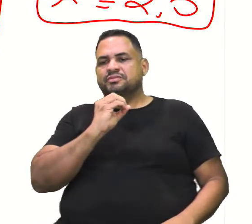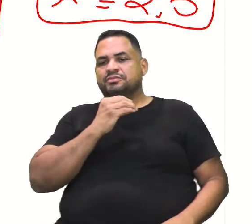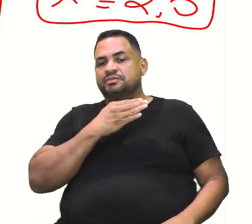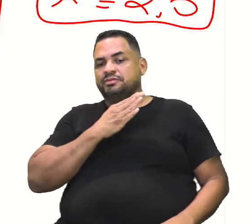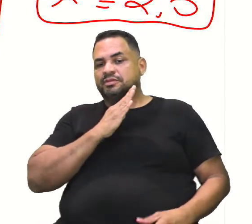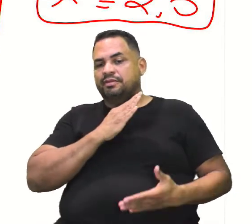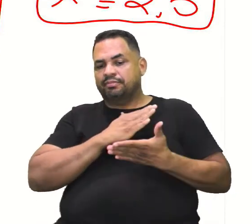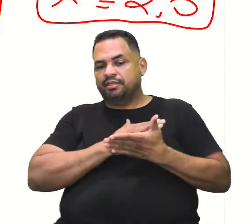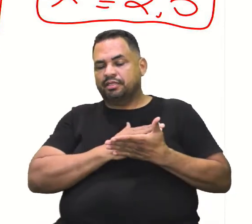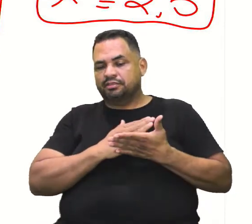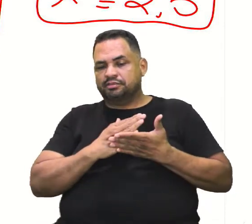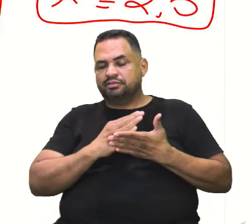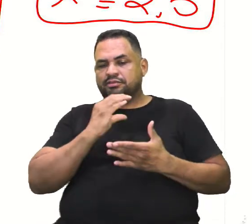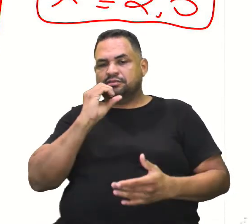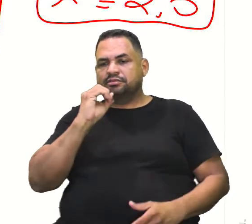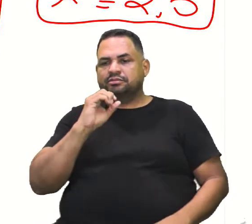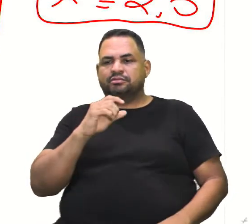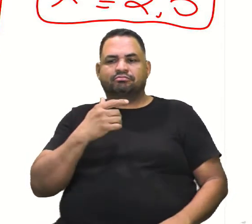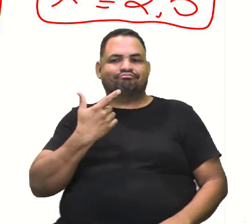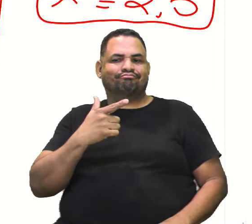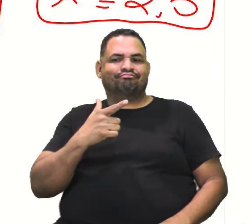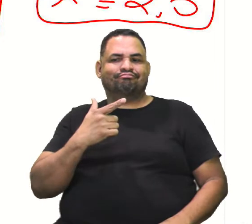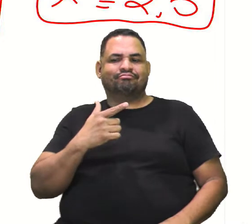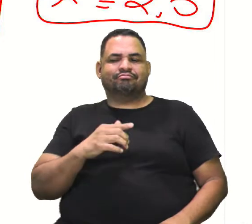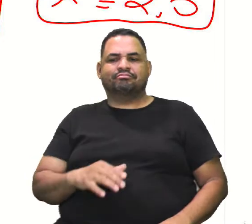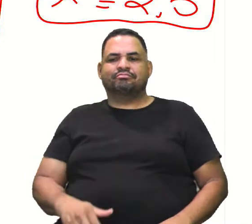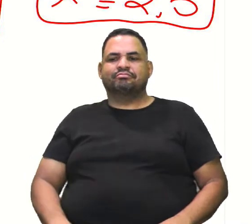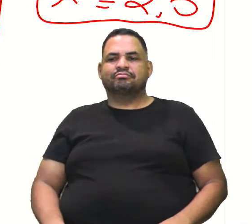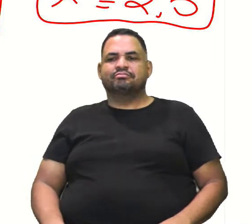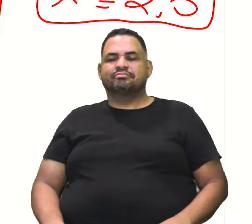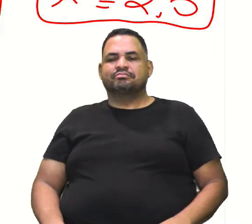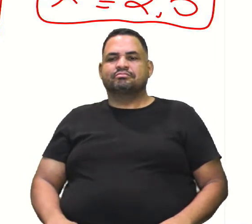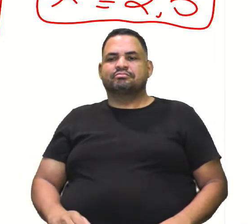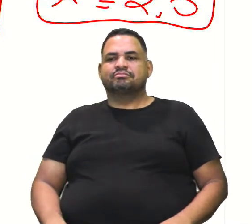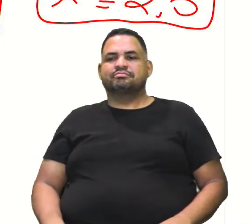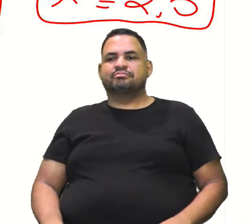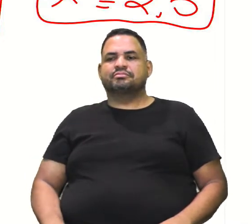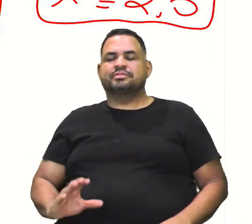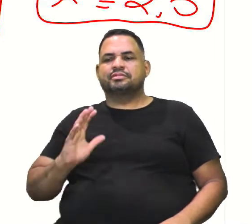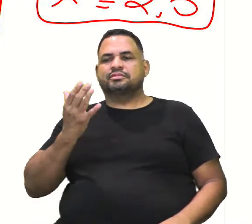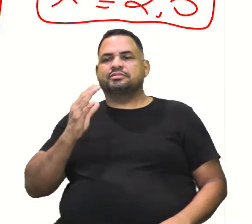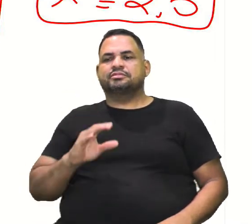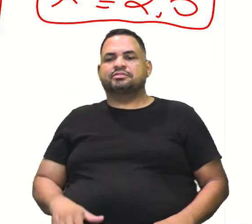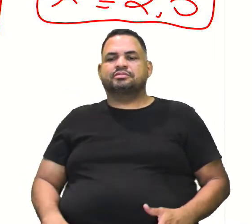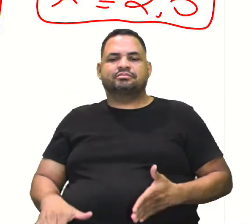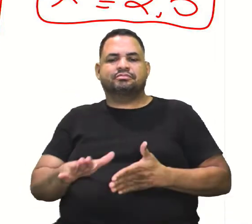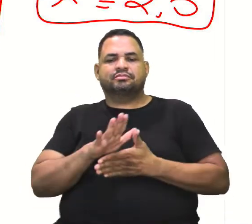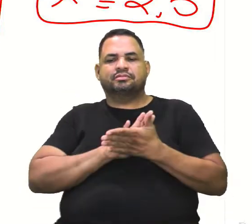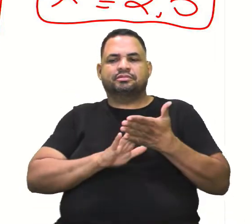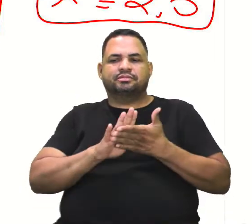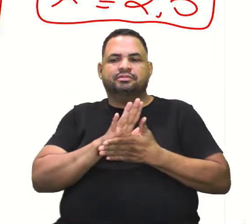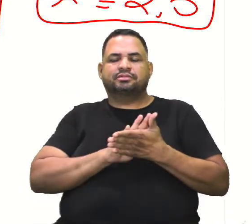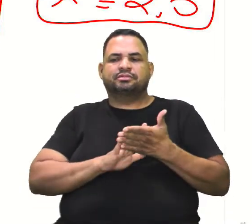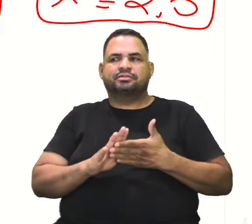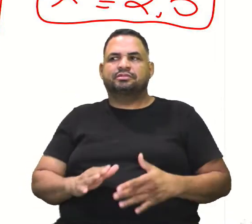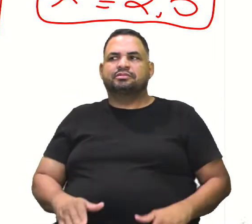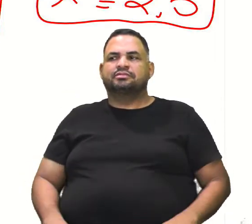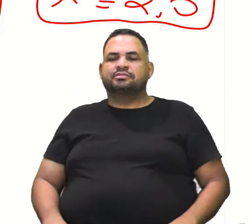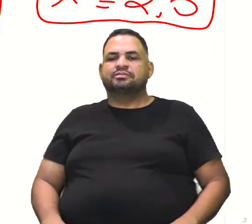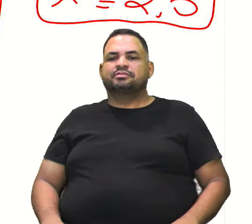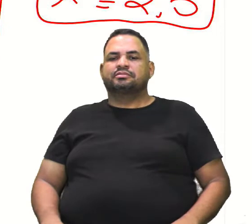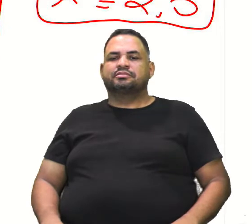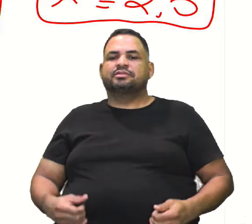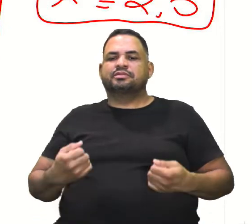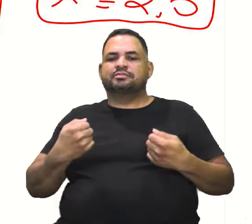diante. Natural não tem número decimal, então a solução para esse problema aqui é conjunto vazio. E a gente